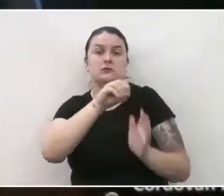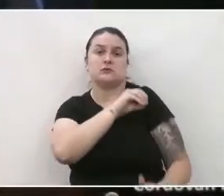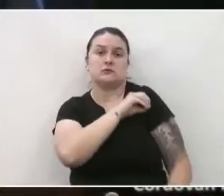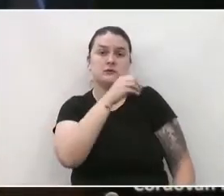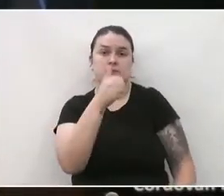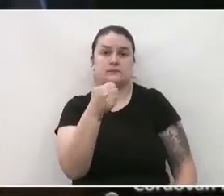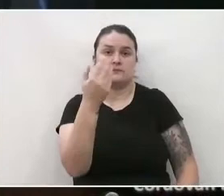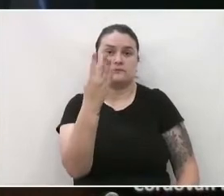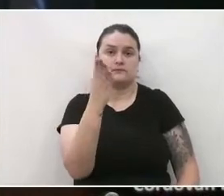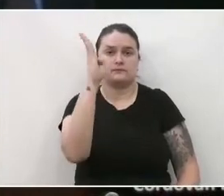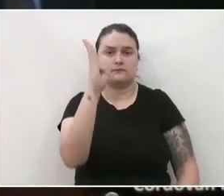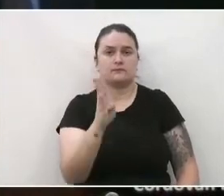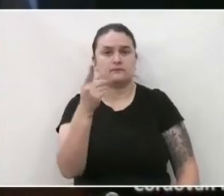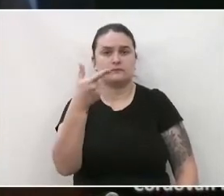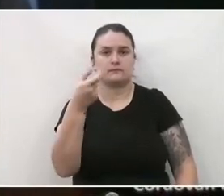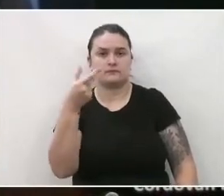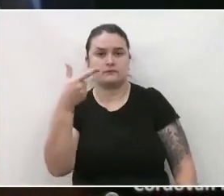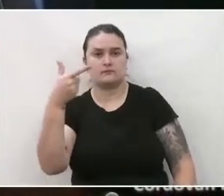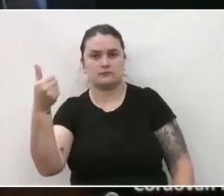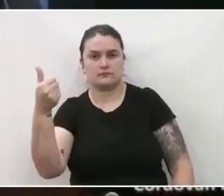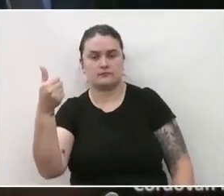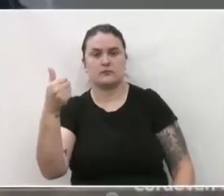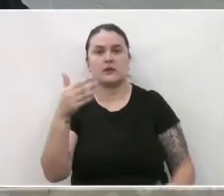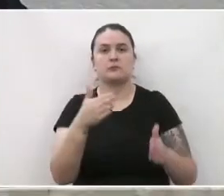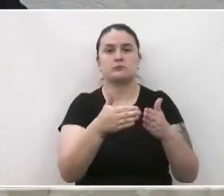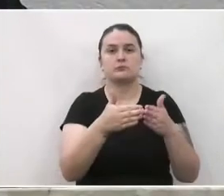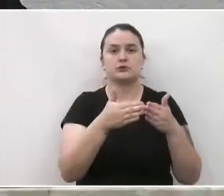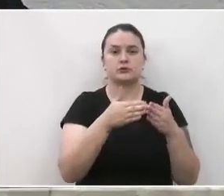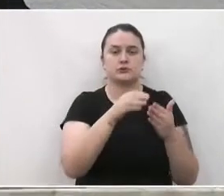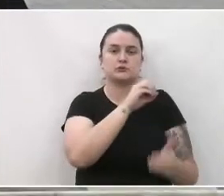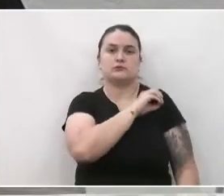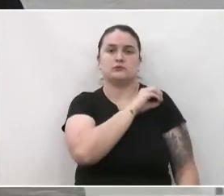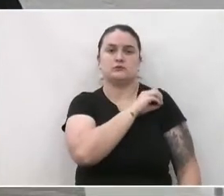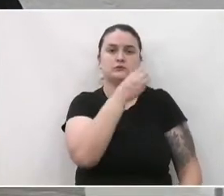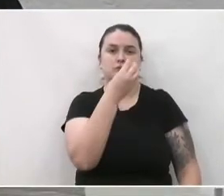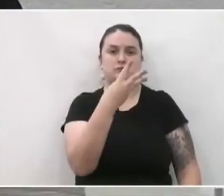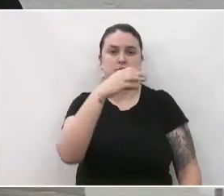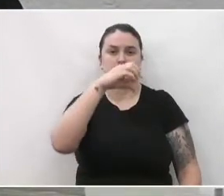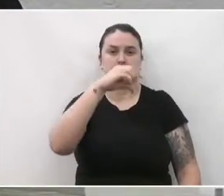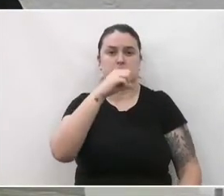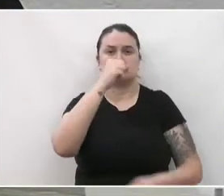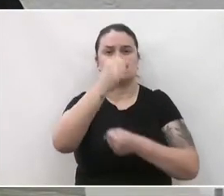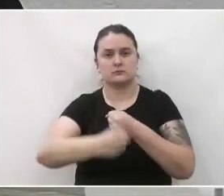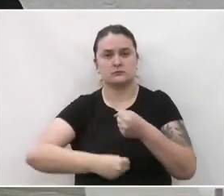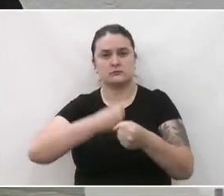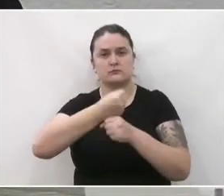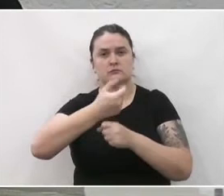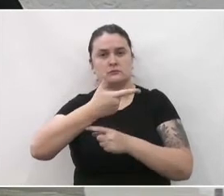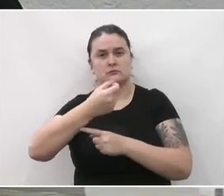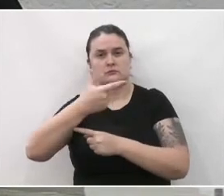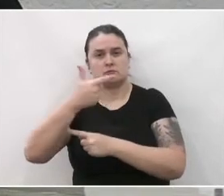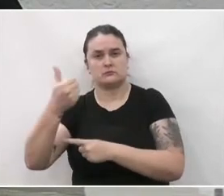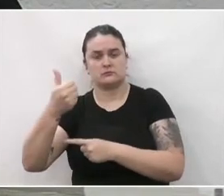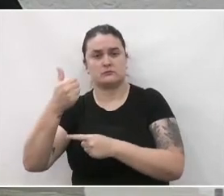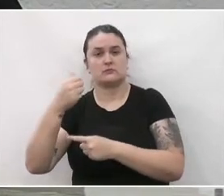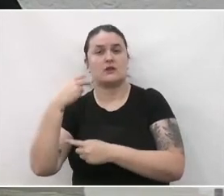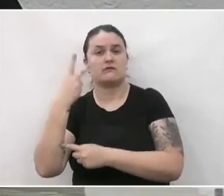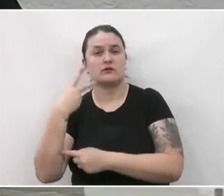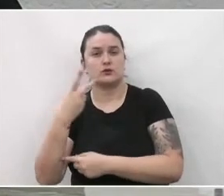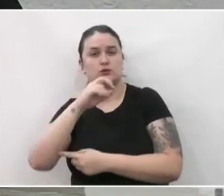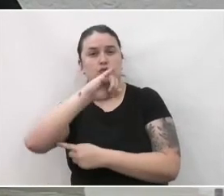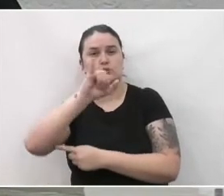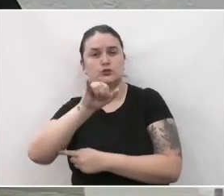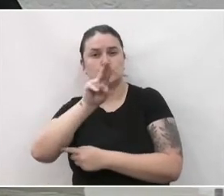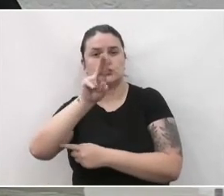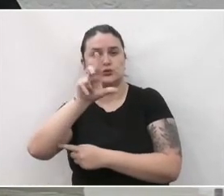de 2021. Requerimentos. Número 39 de 2021, do vereador Júlio Adilson Pires